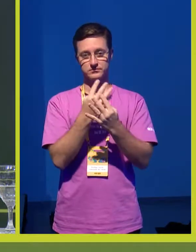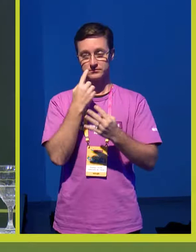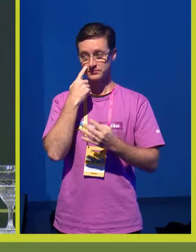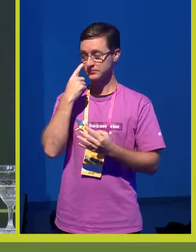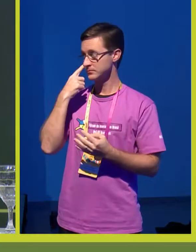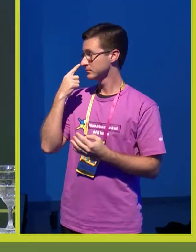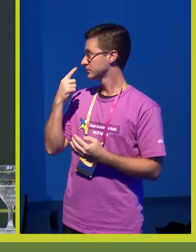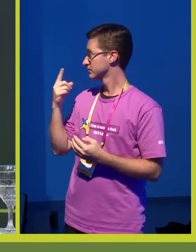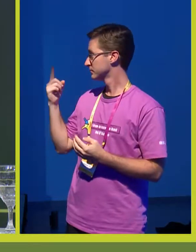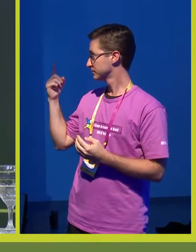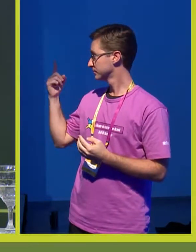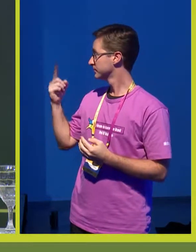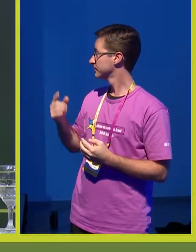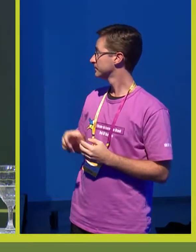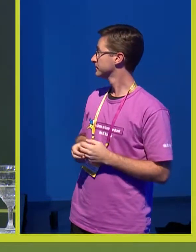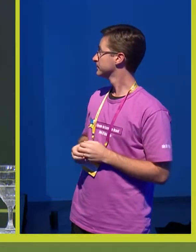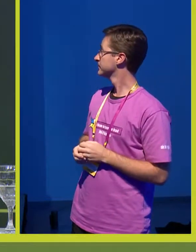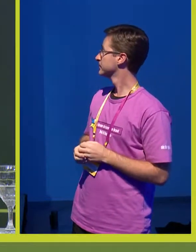dessa quantidade